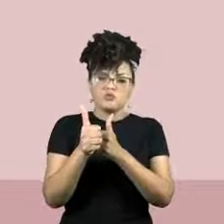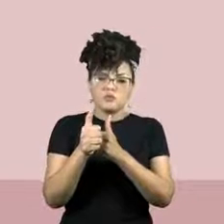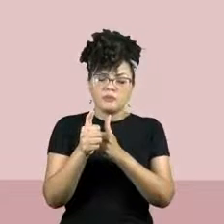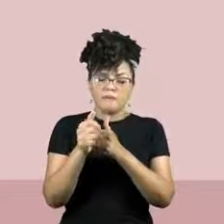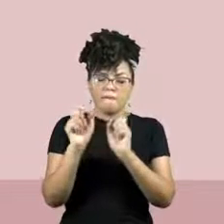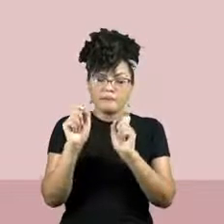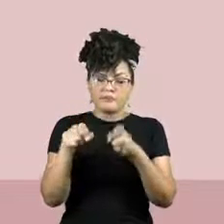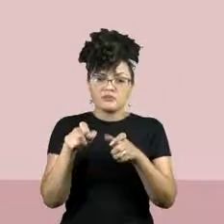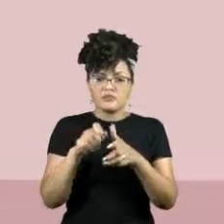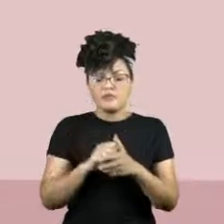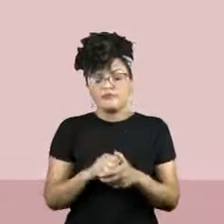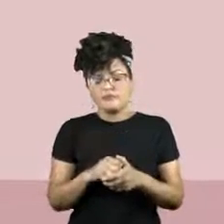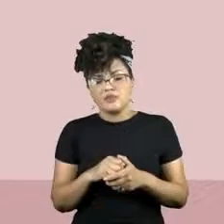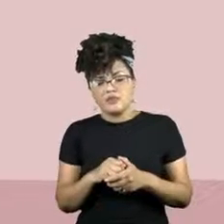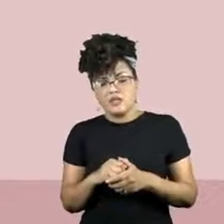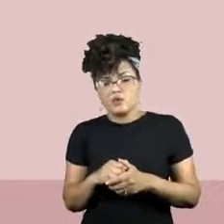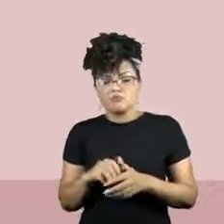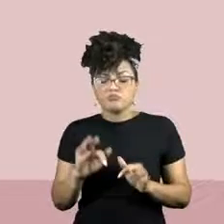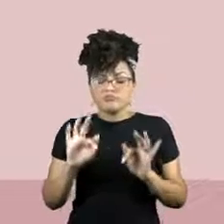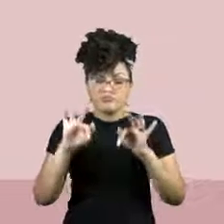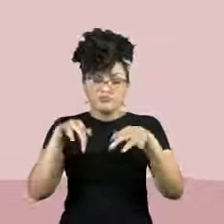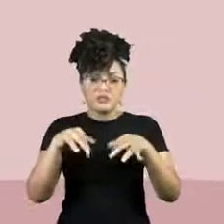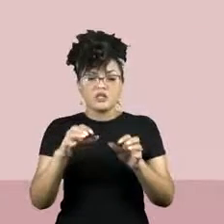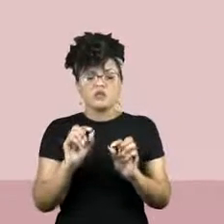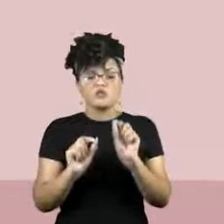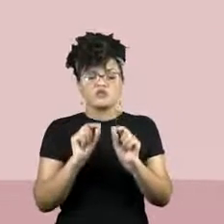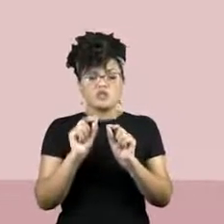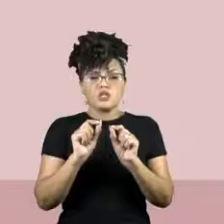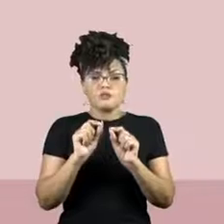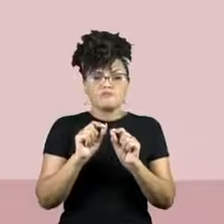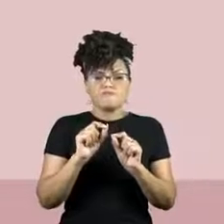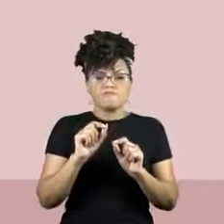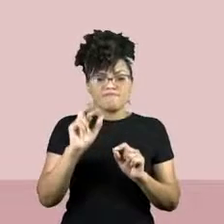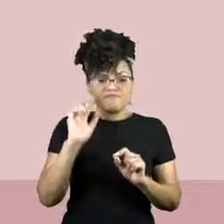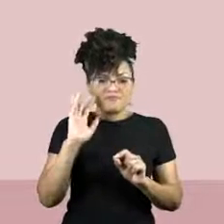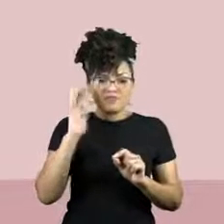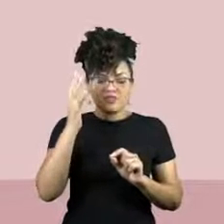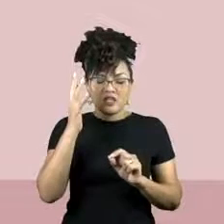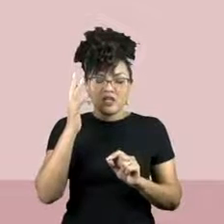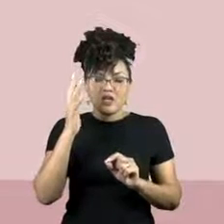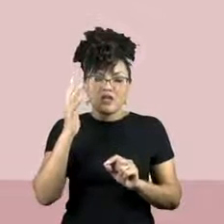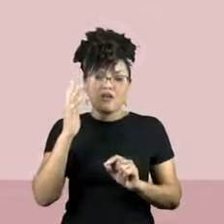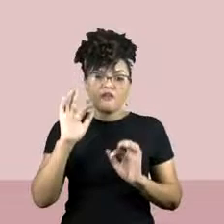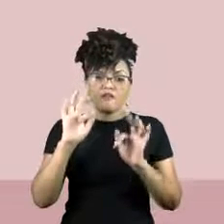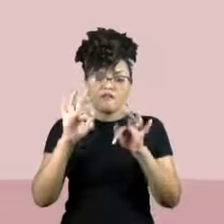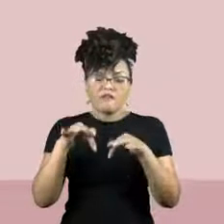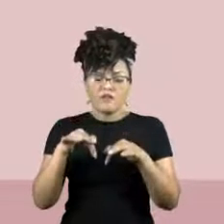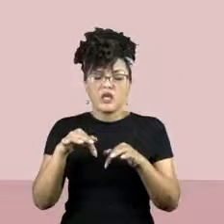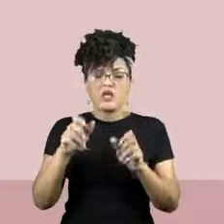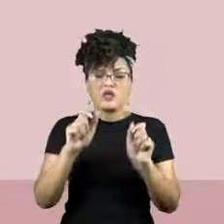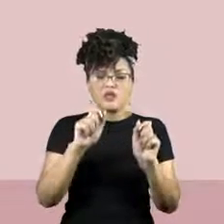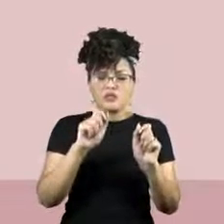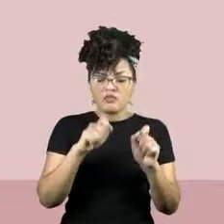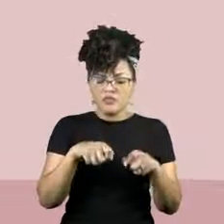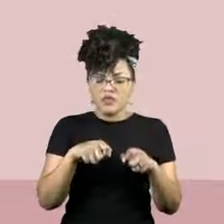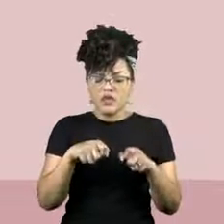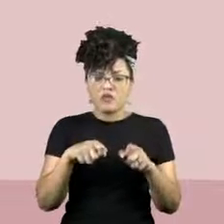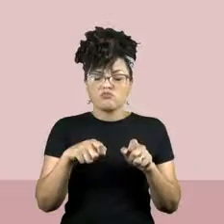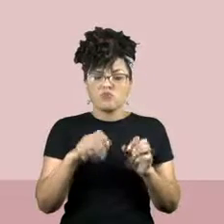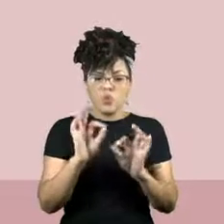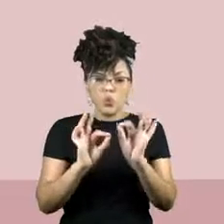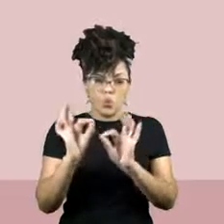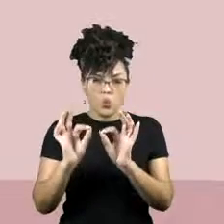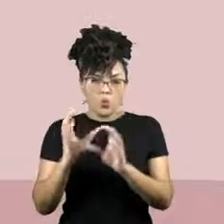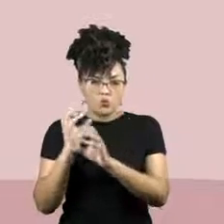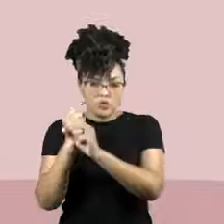Então, por fim, a gente chega a uma situação final, onde a gente consegue claramente ver umas diferenças importantes entre um cálculo computadorizado,